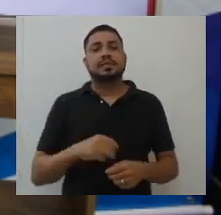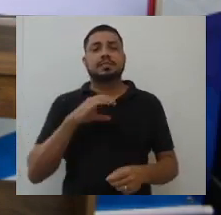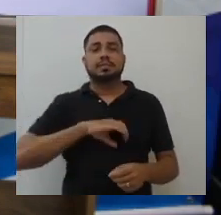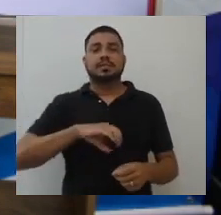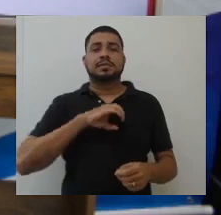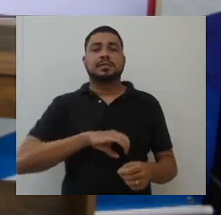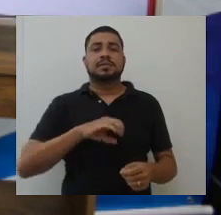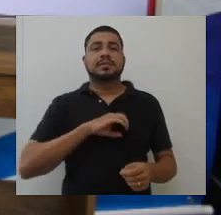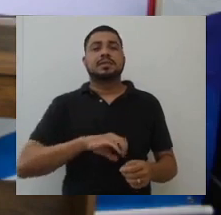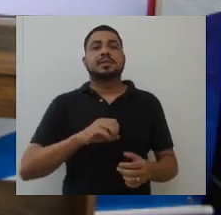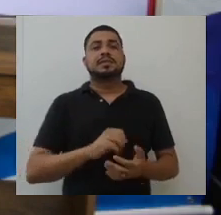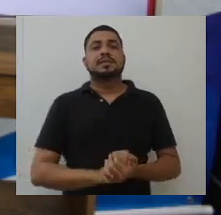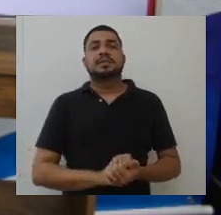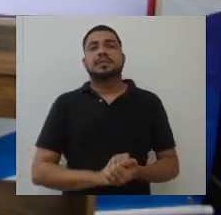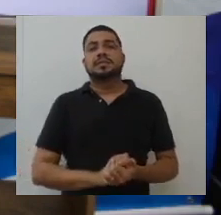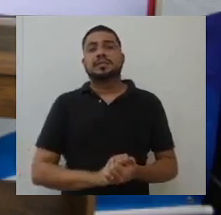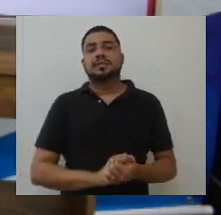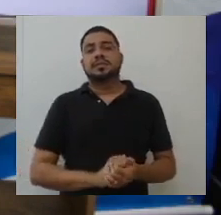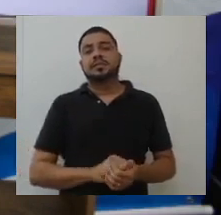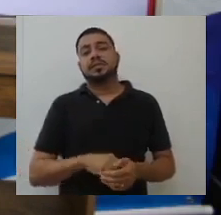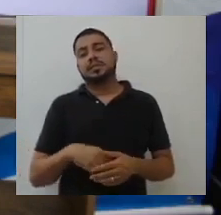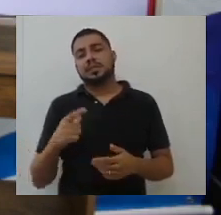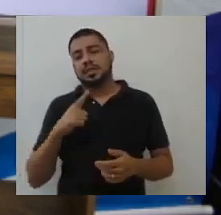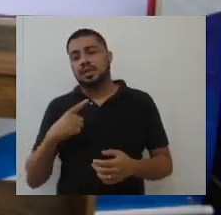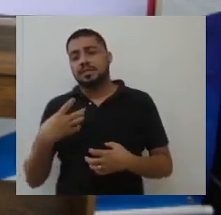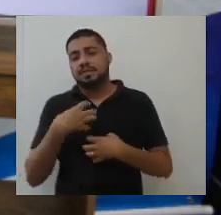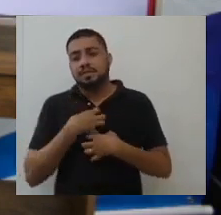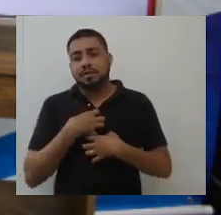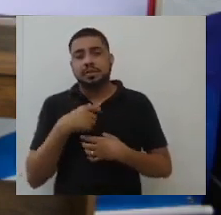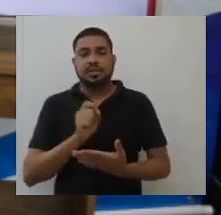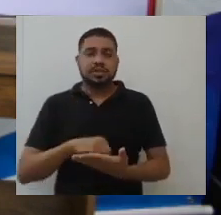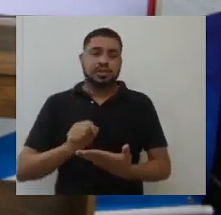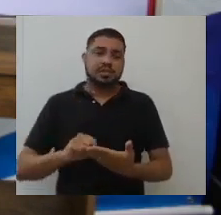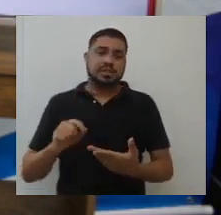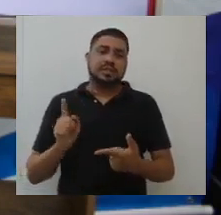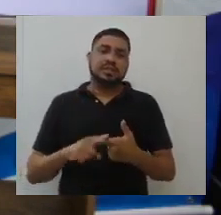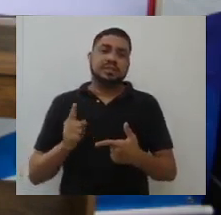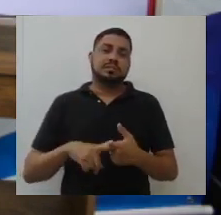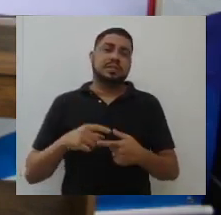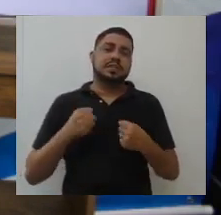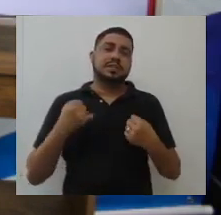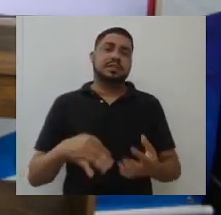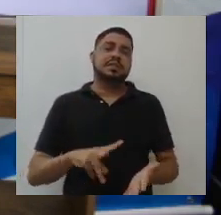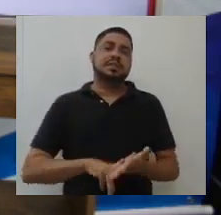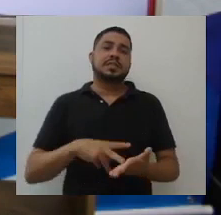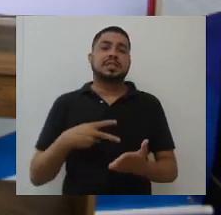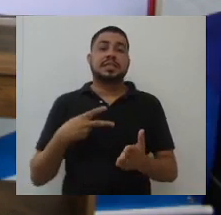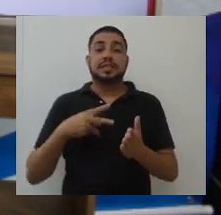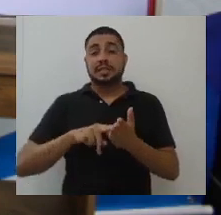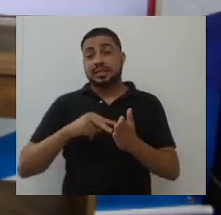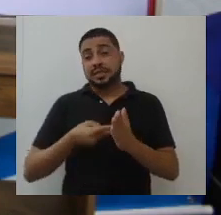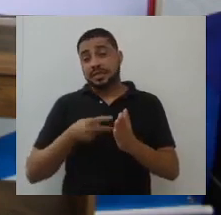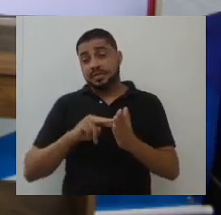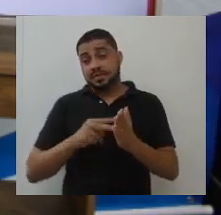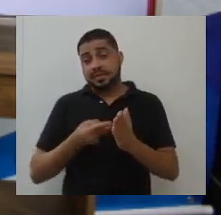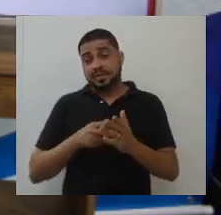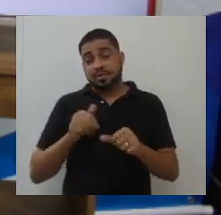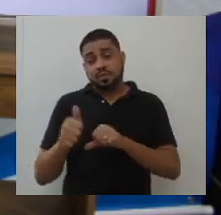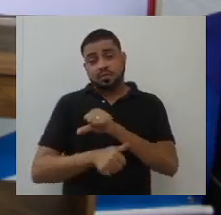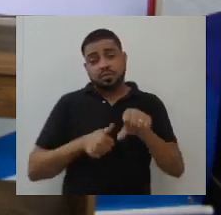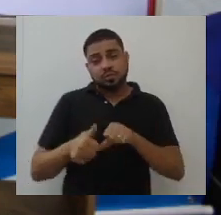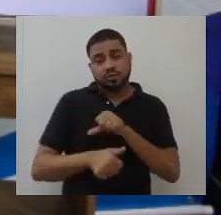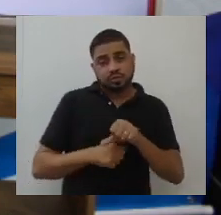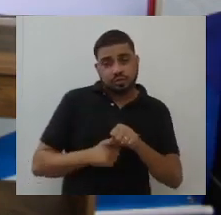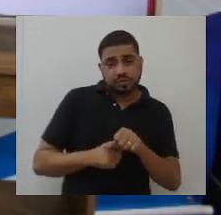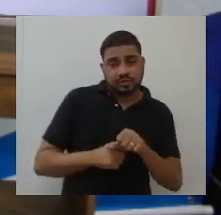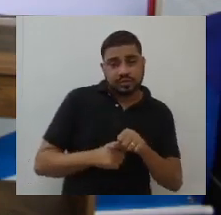E tanto na grafia, né, na forma de escrita, como na pronúncia. E o significado é totalmente contrário, é totalmente